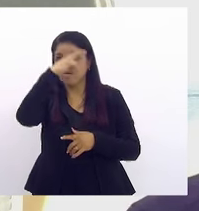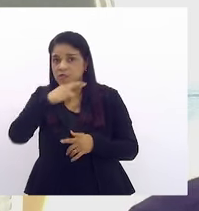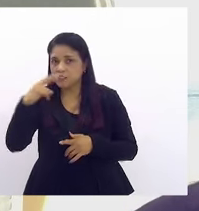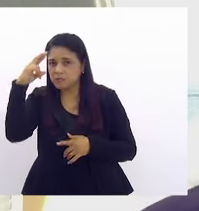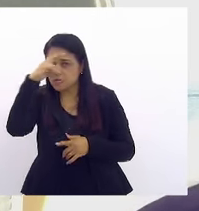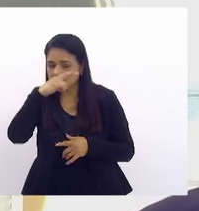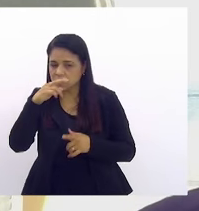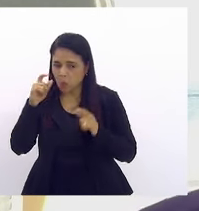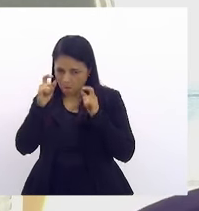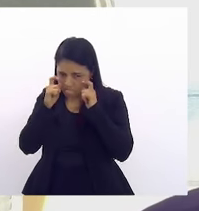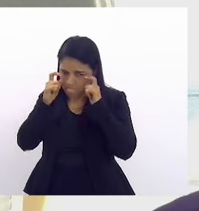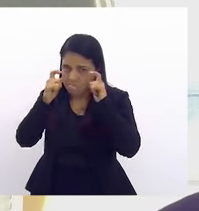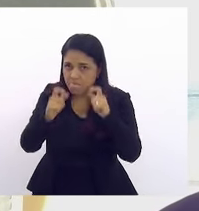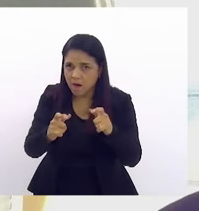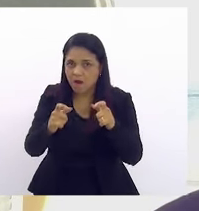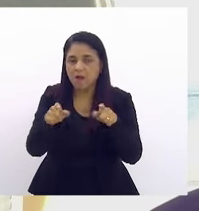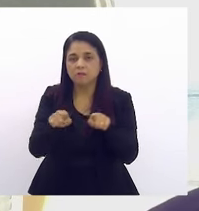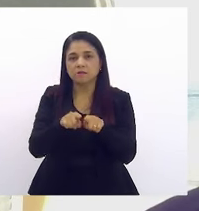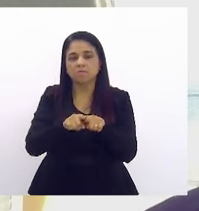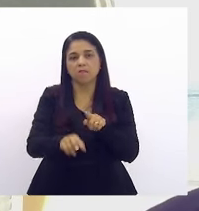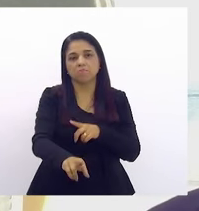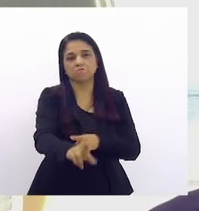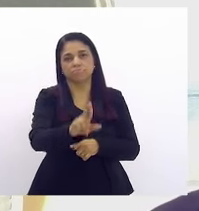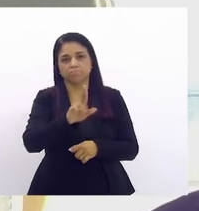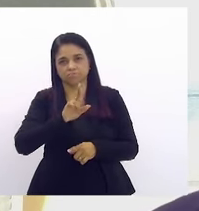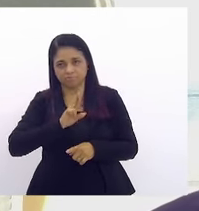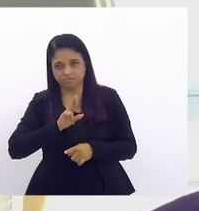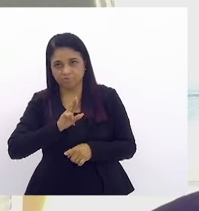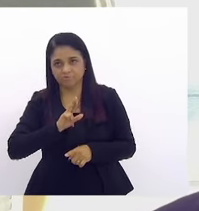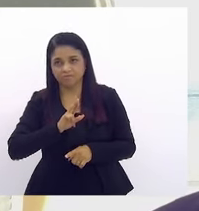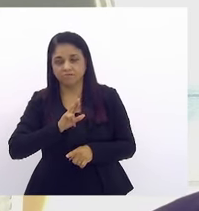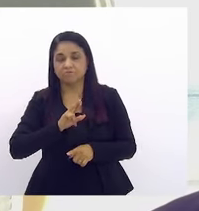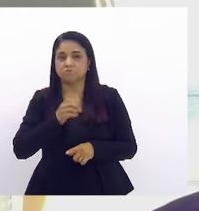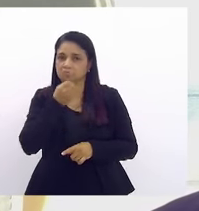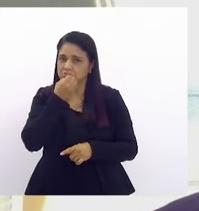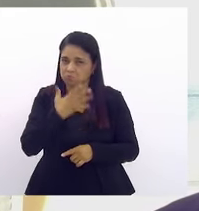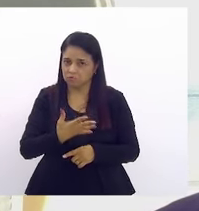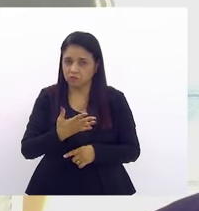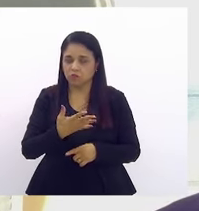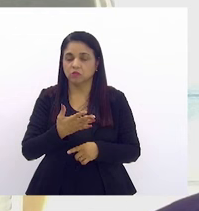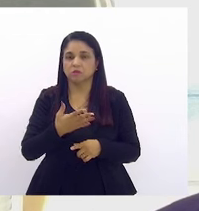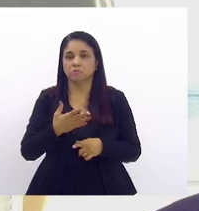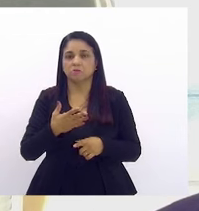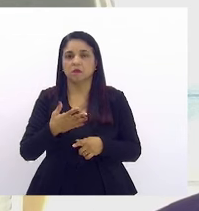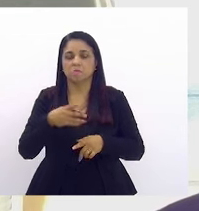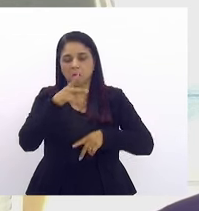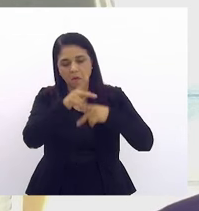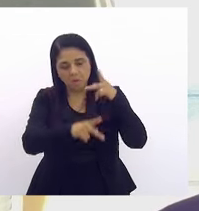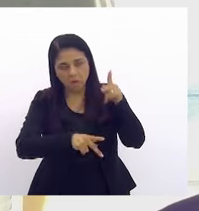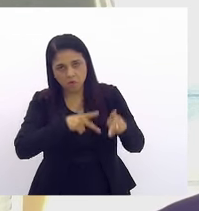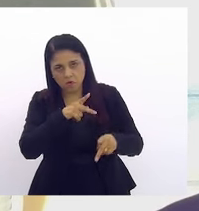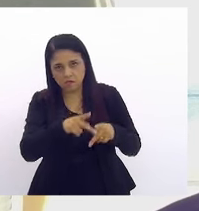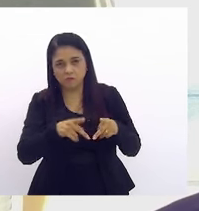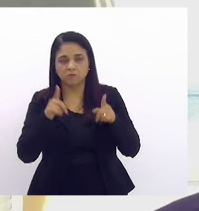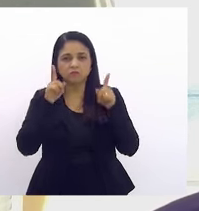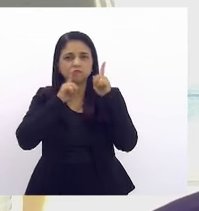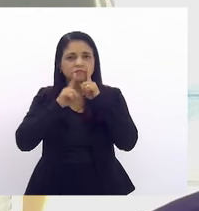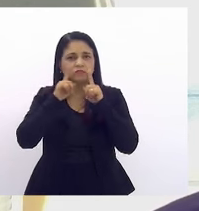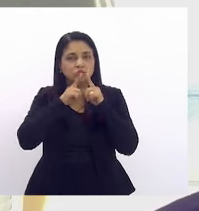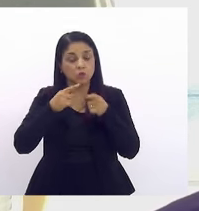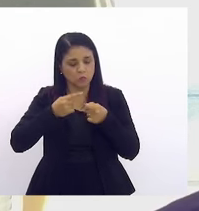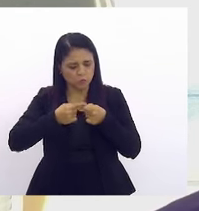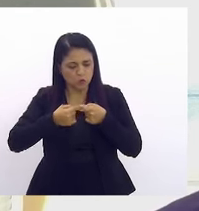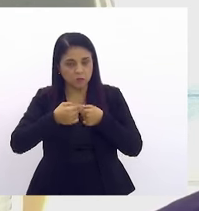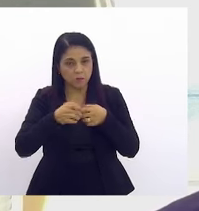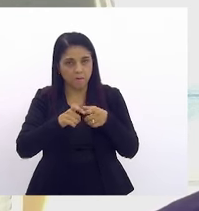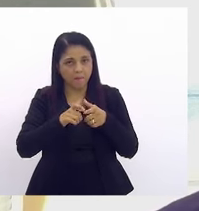também a produção de resultados que sejam benéficos para a população de Maricá, que é um município que vem crescendo